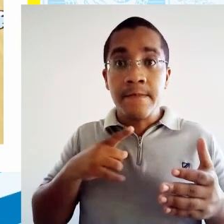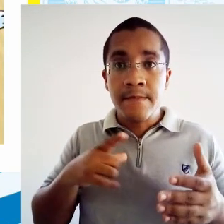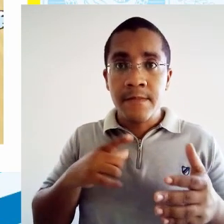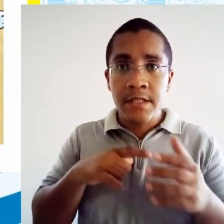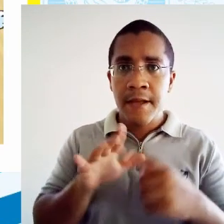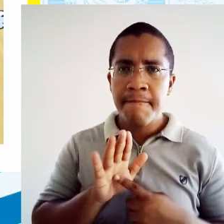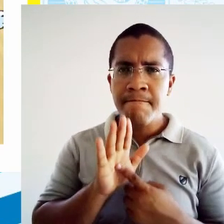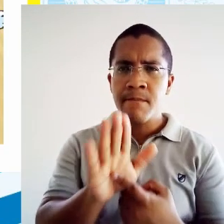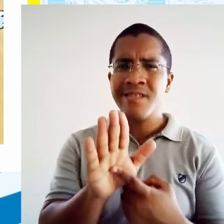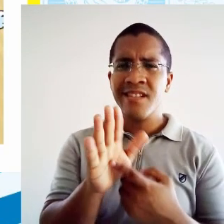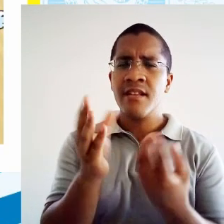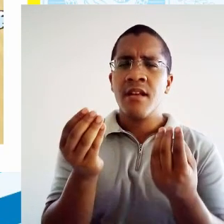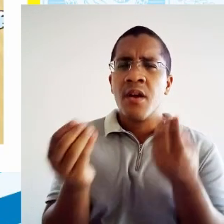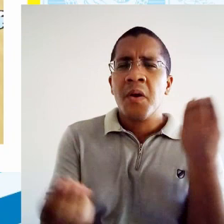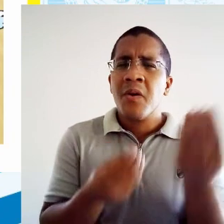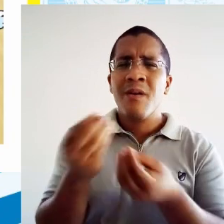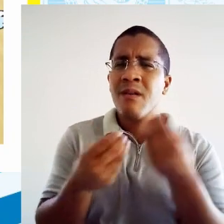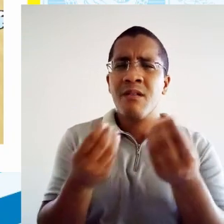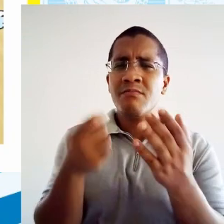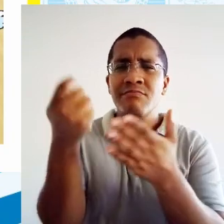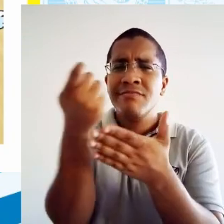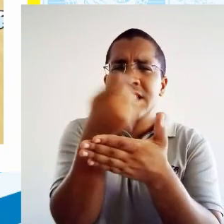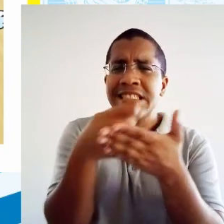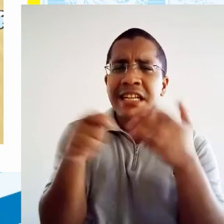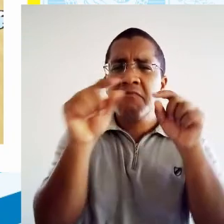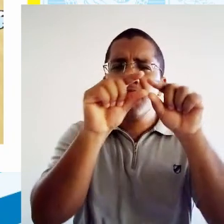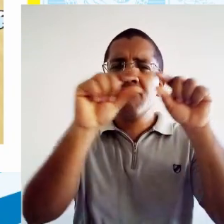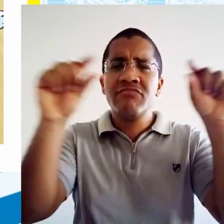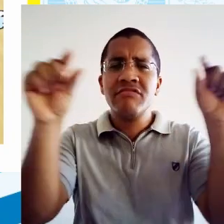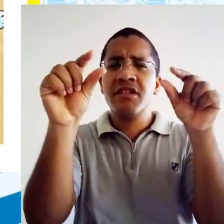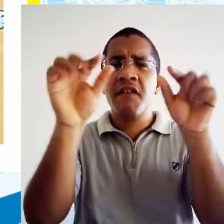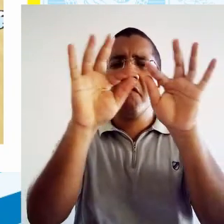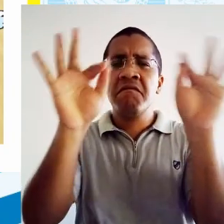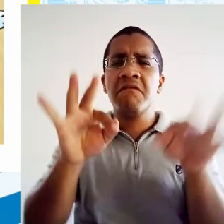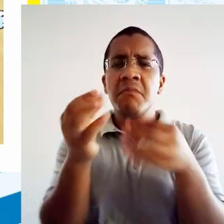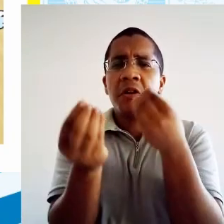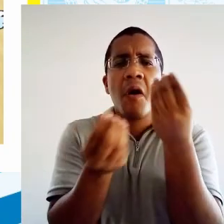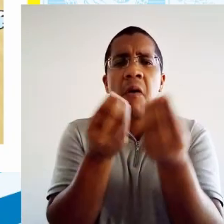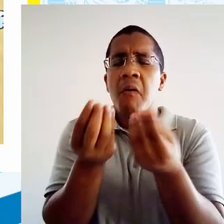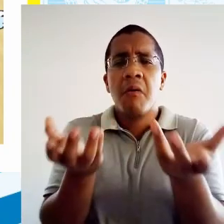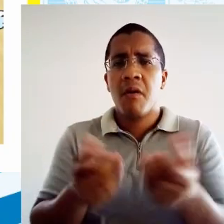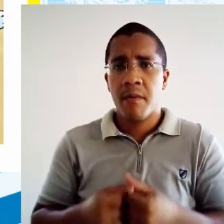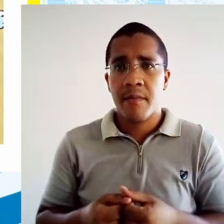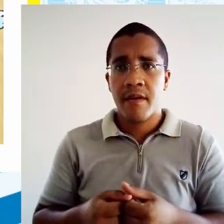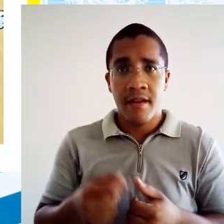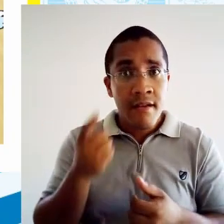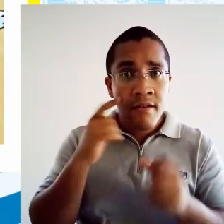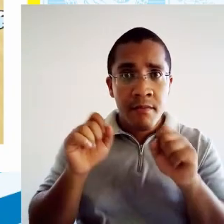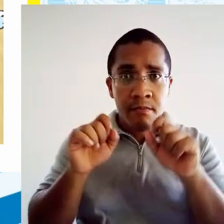representação das reações químicas. Conforme a imagem,